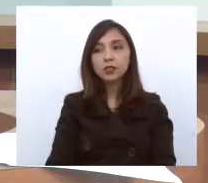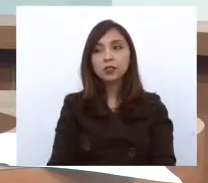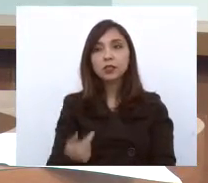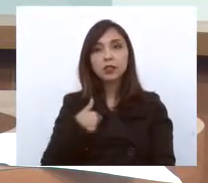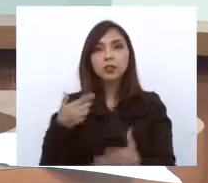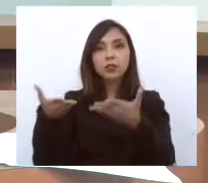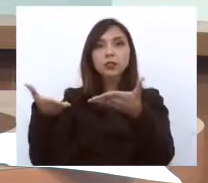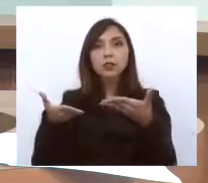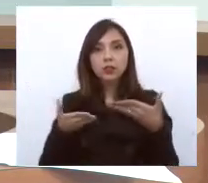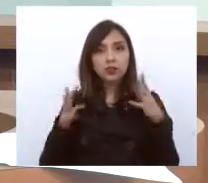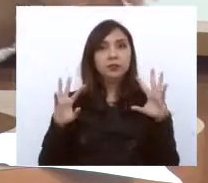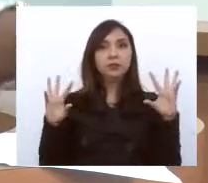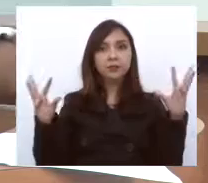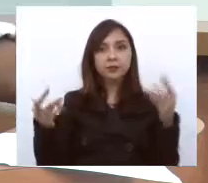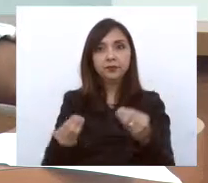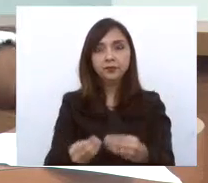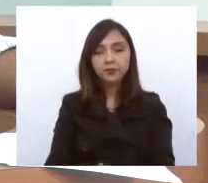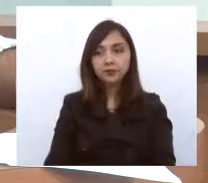a todos,